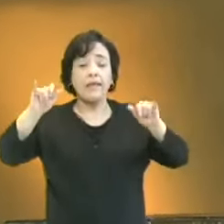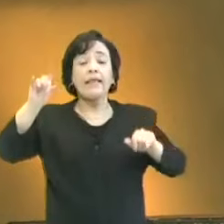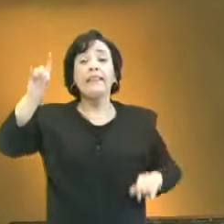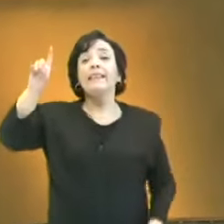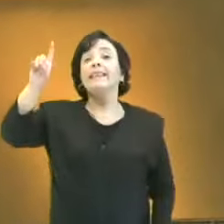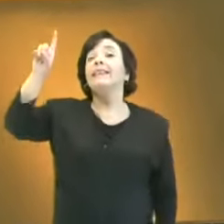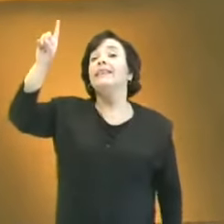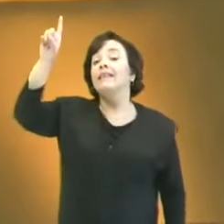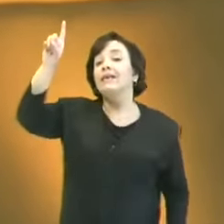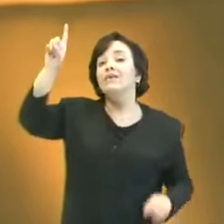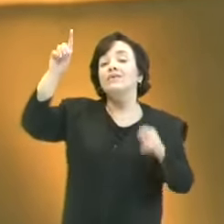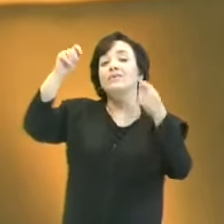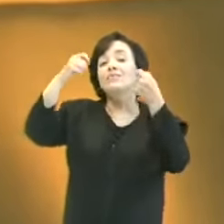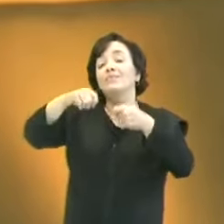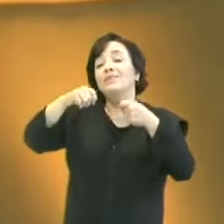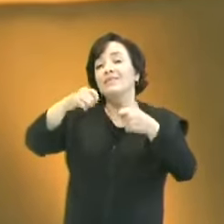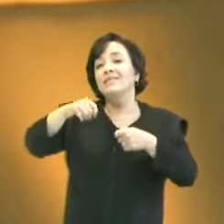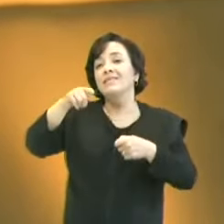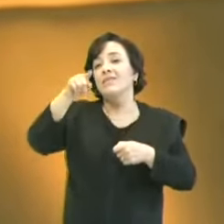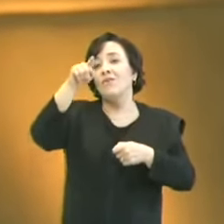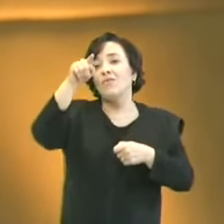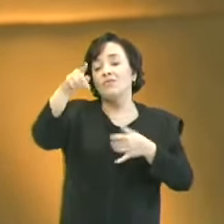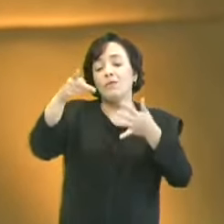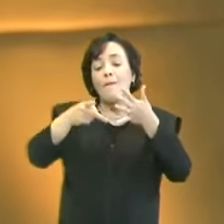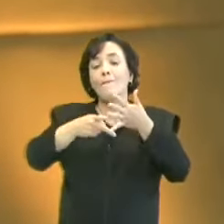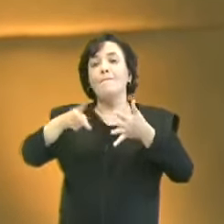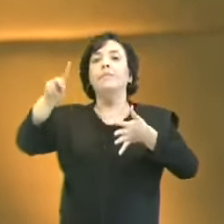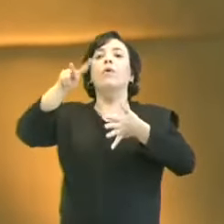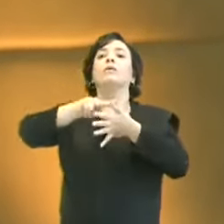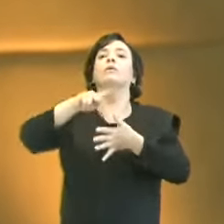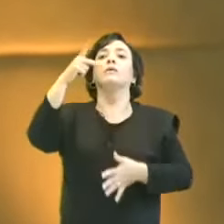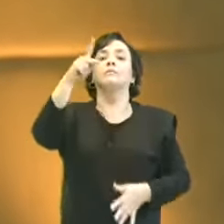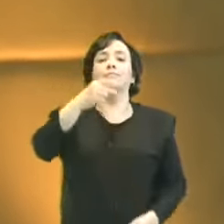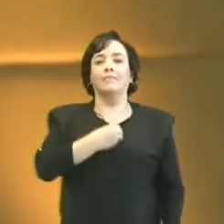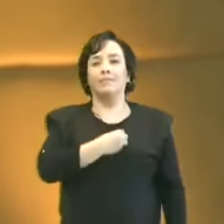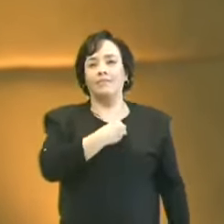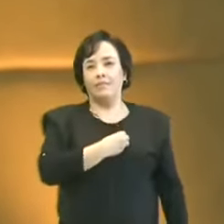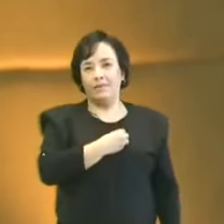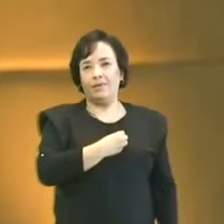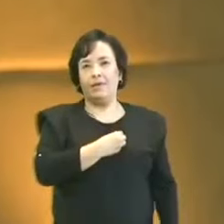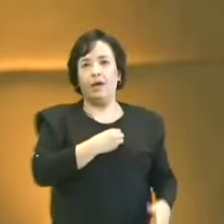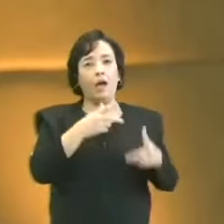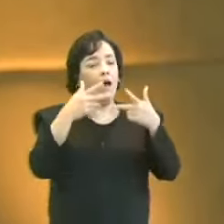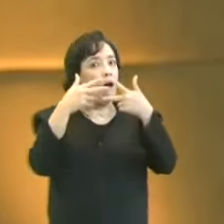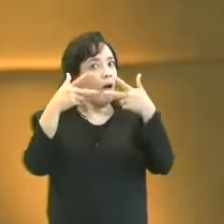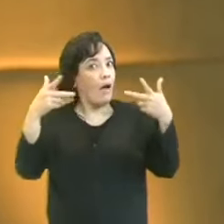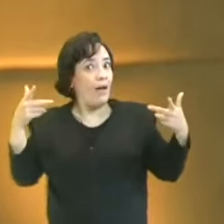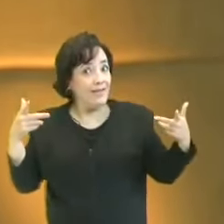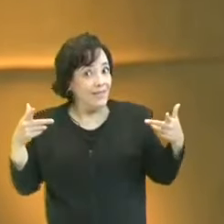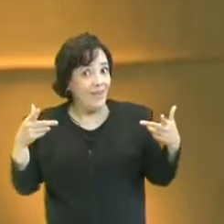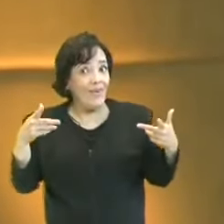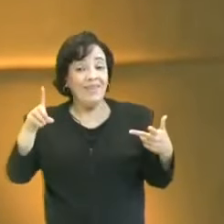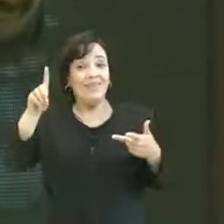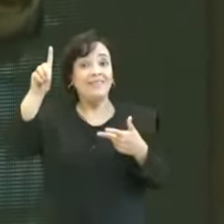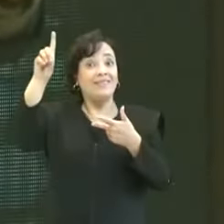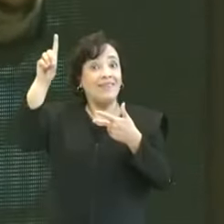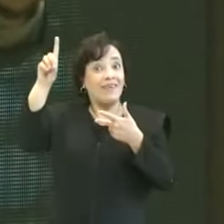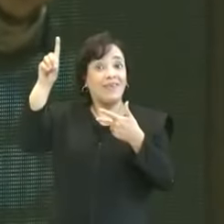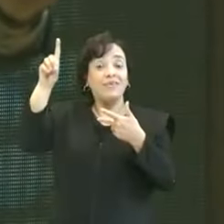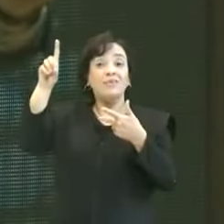Deus precisa ser o seu maior propósito. As coisas de Deus precisam ser o seu maior